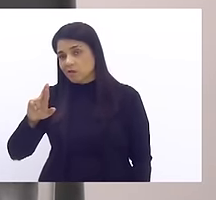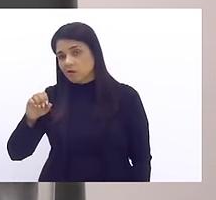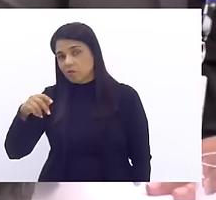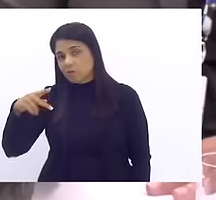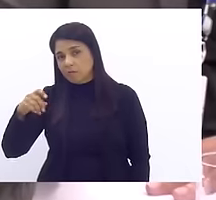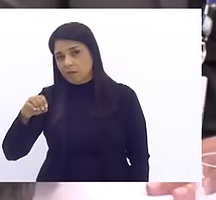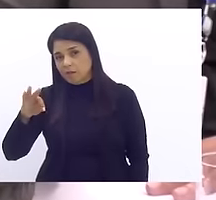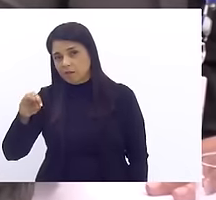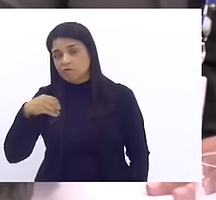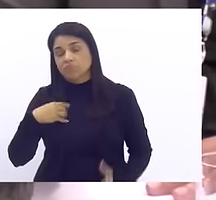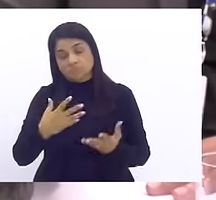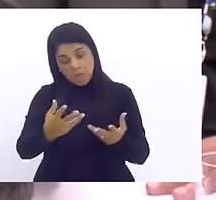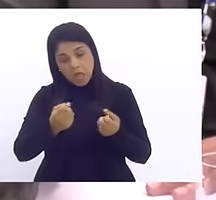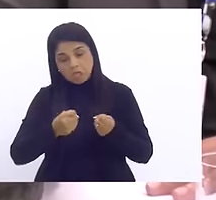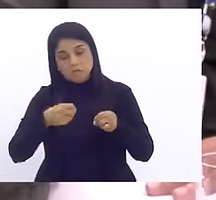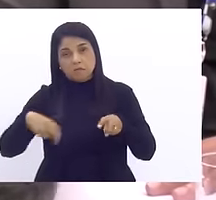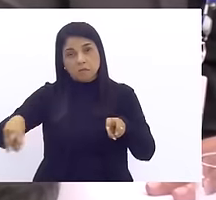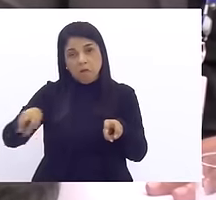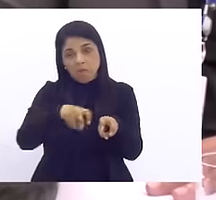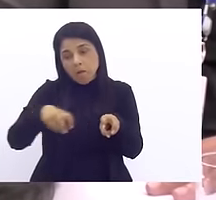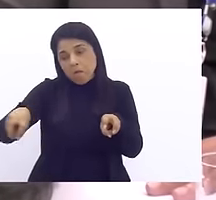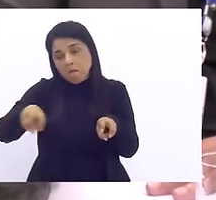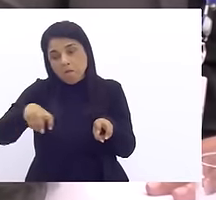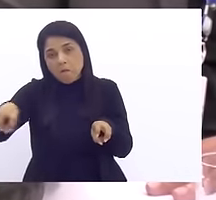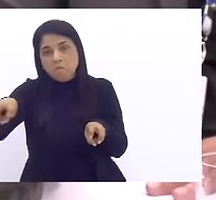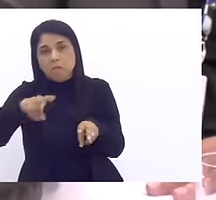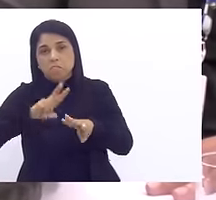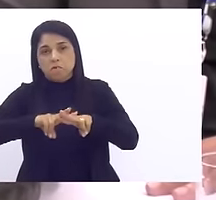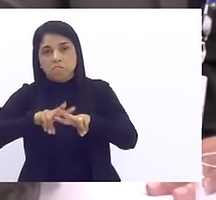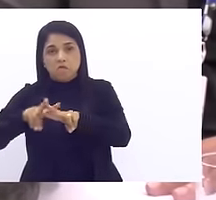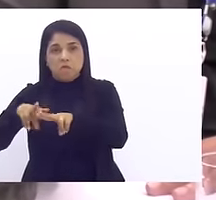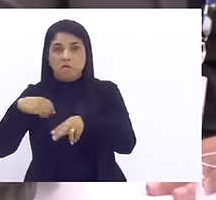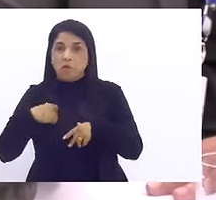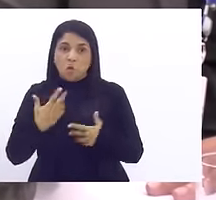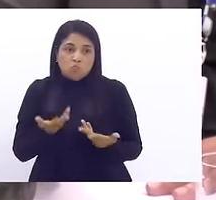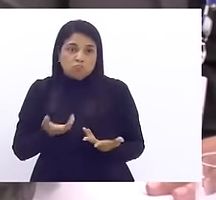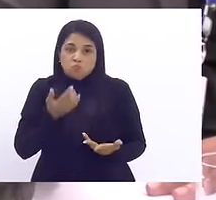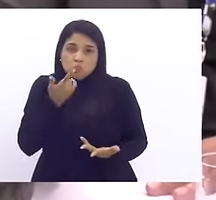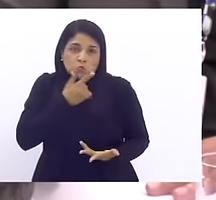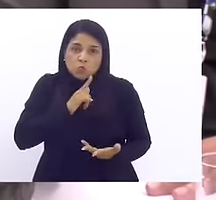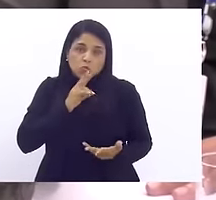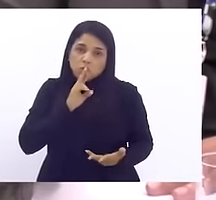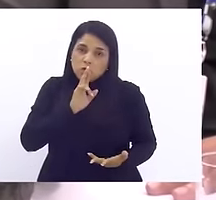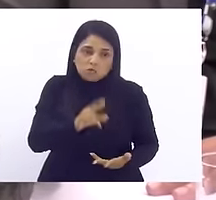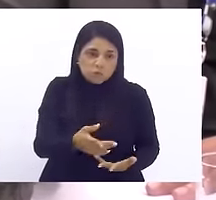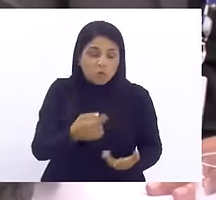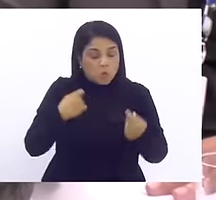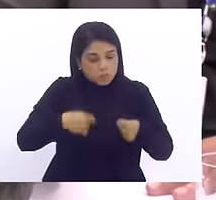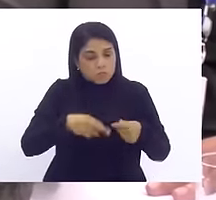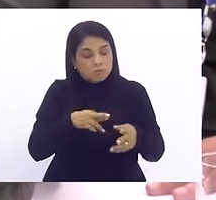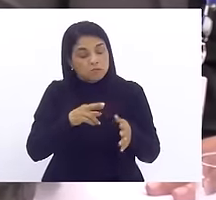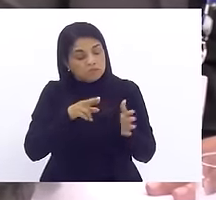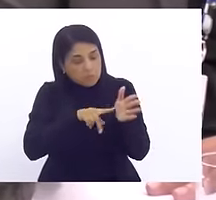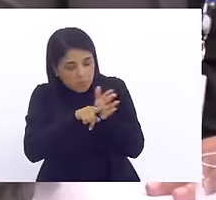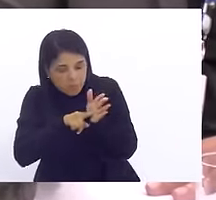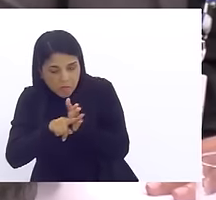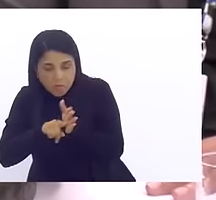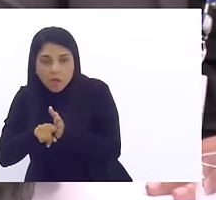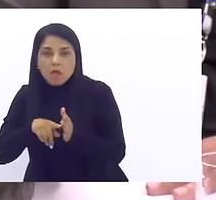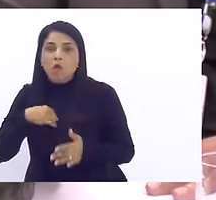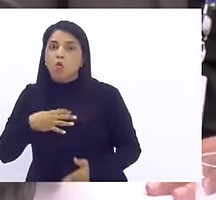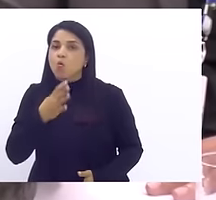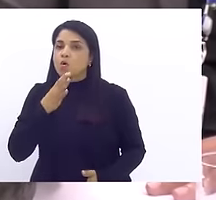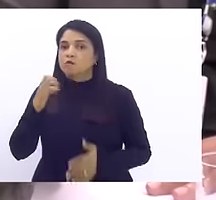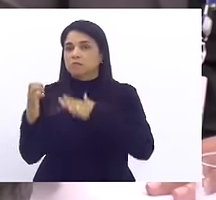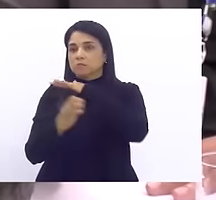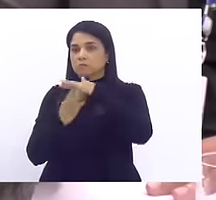vou dizer eu consigo sim não fico confortável em dizer porque essa não é uma questão sobre a qual tem que debruçar mas eu tenho conhecimento que a pele